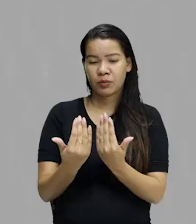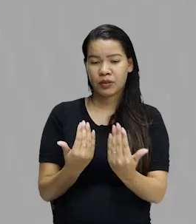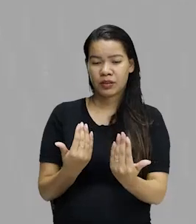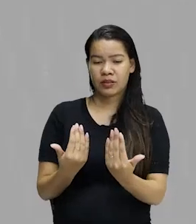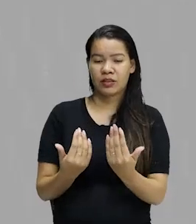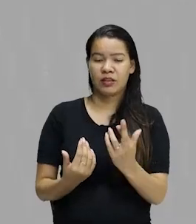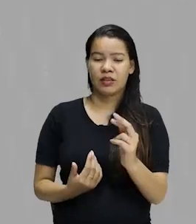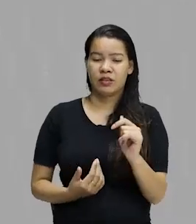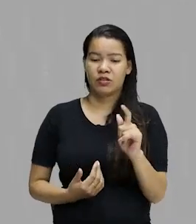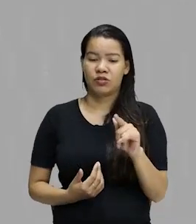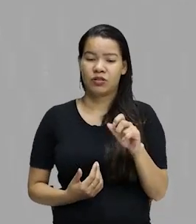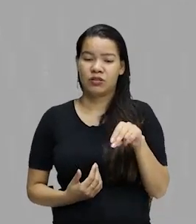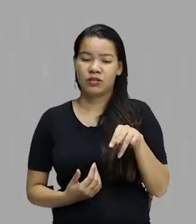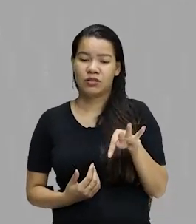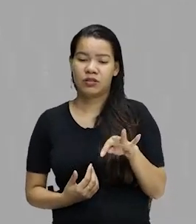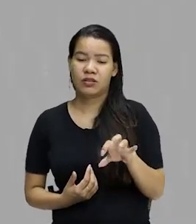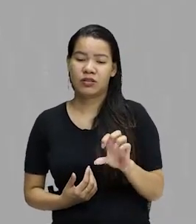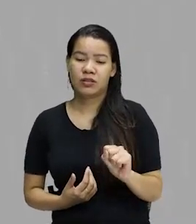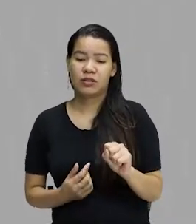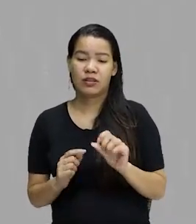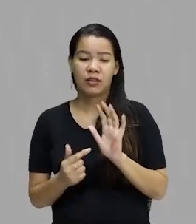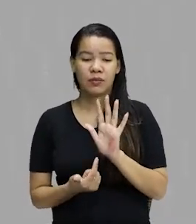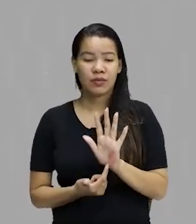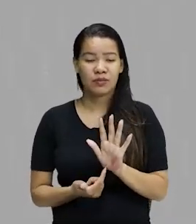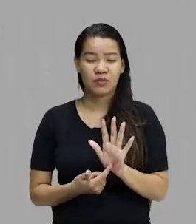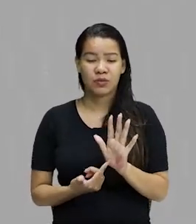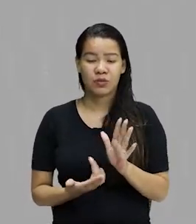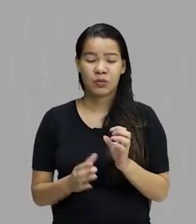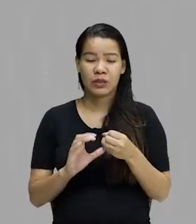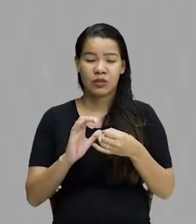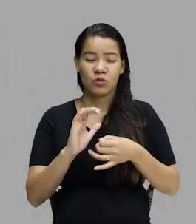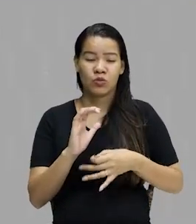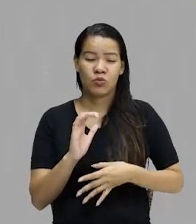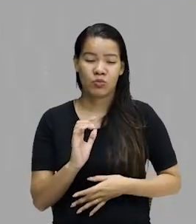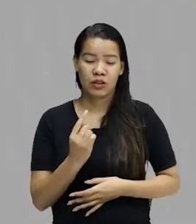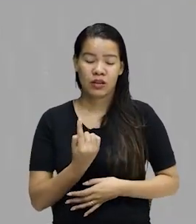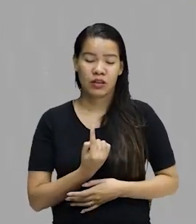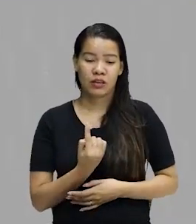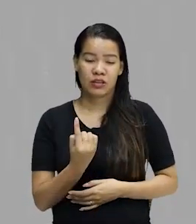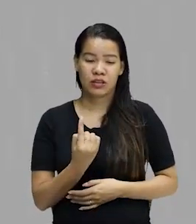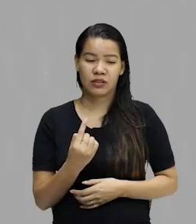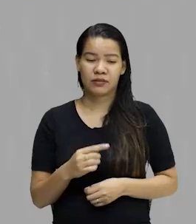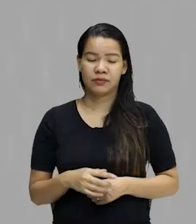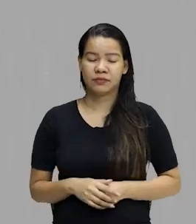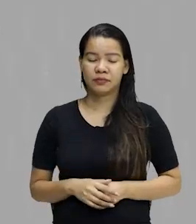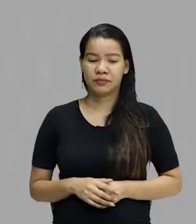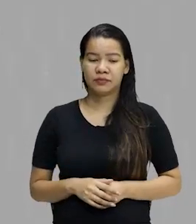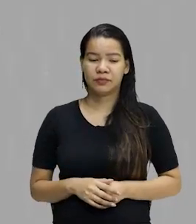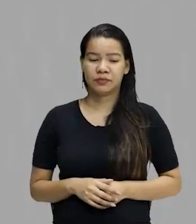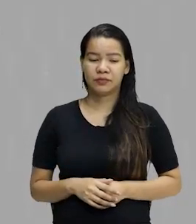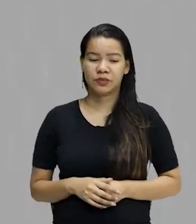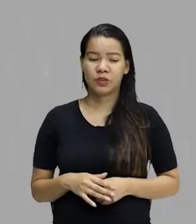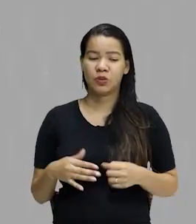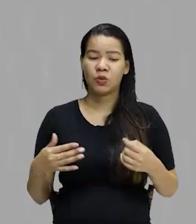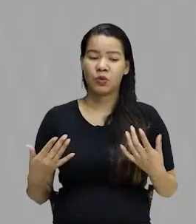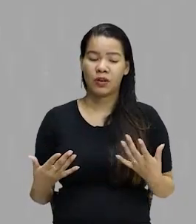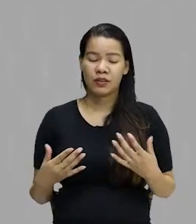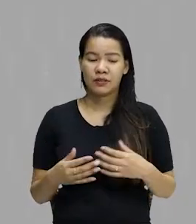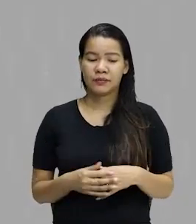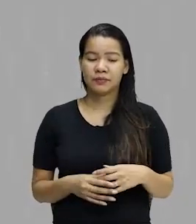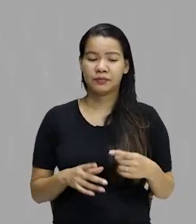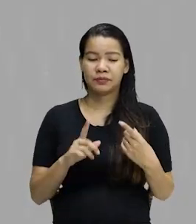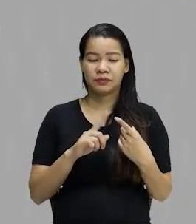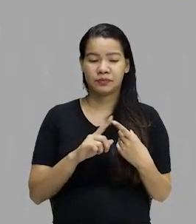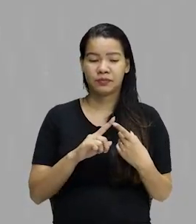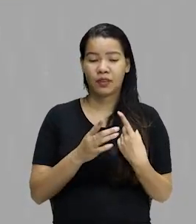comparado aos reagentes, né, vão apresentar no mínimo uma das características a seguir. Quais são elas?